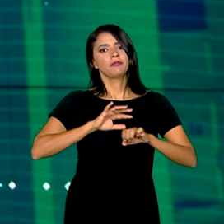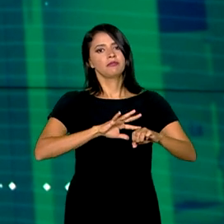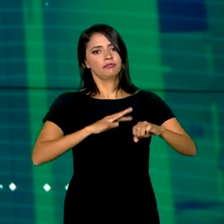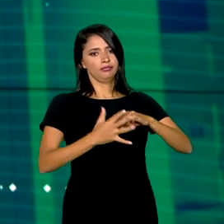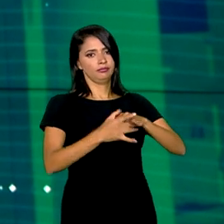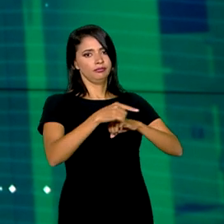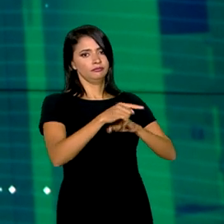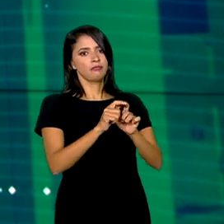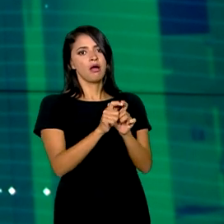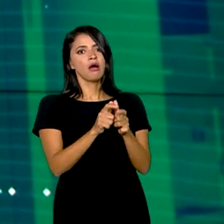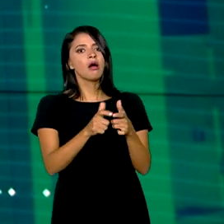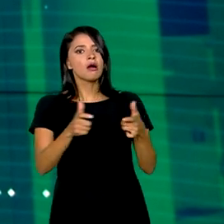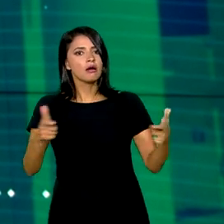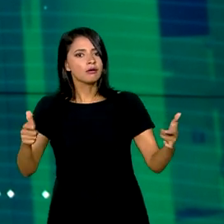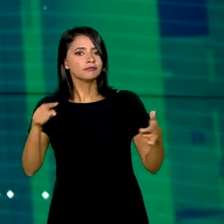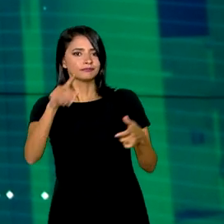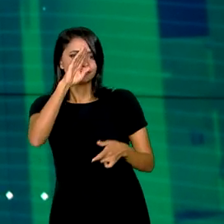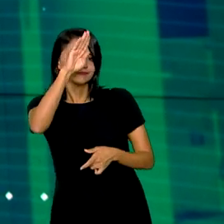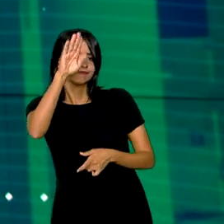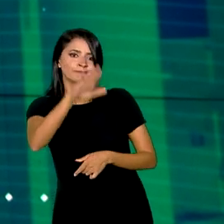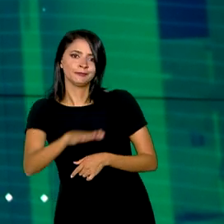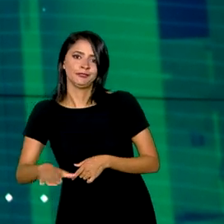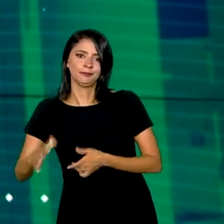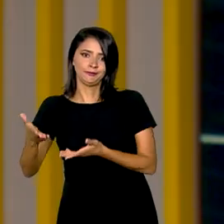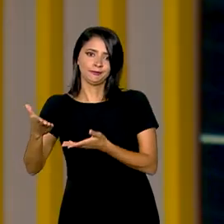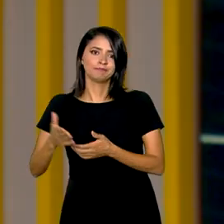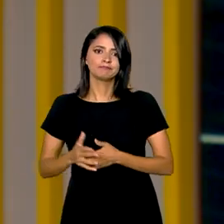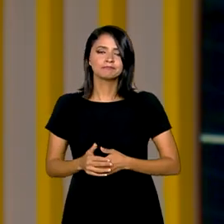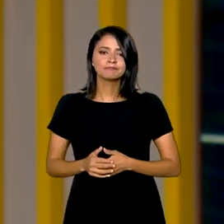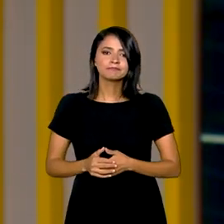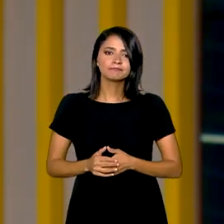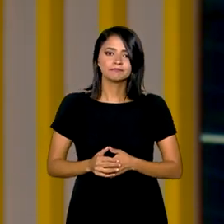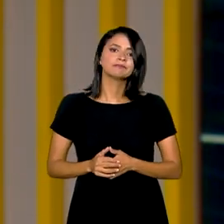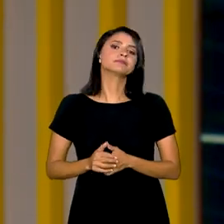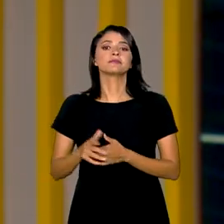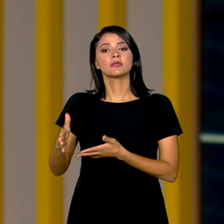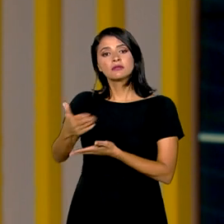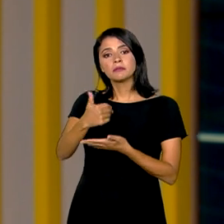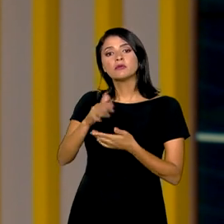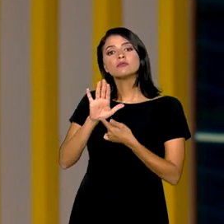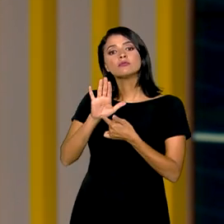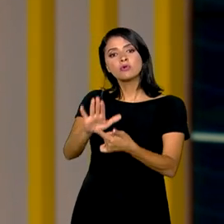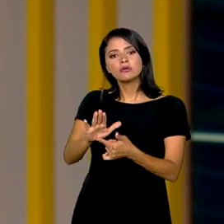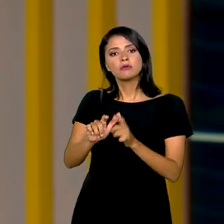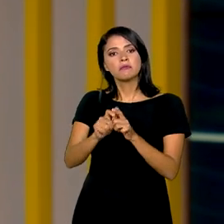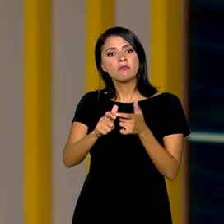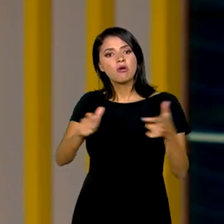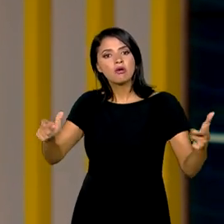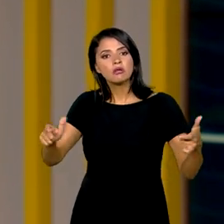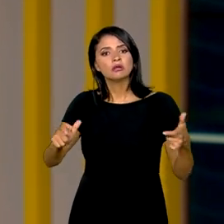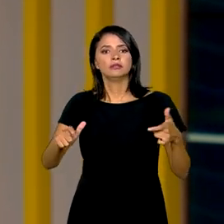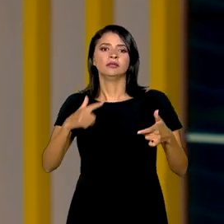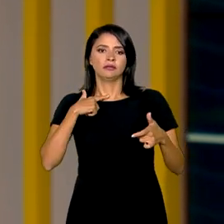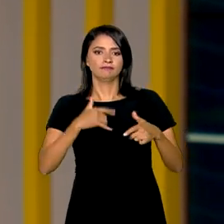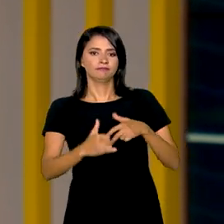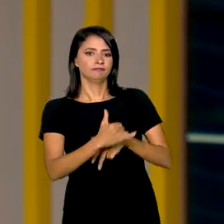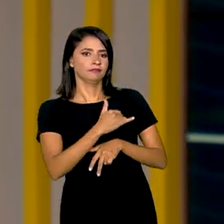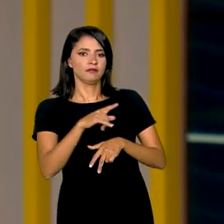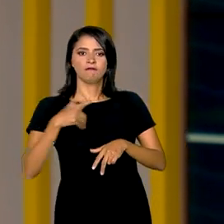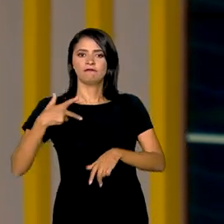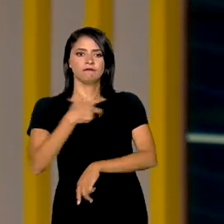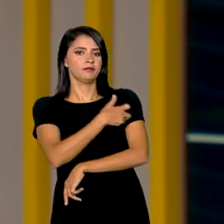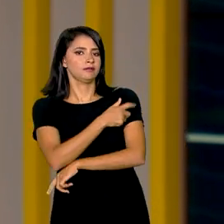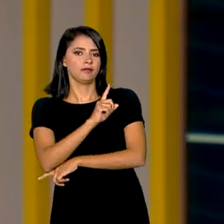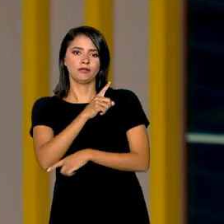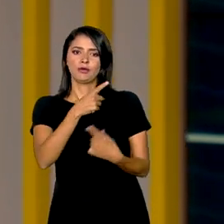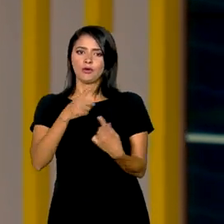pelo coronavírus, principalmente entre crianças. O levantamento indica que a maioria das vítimas não era vacinada